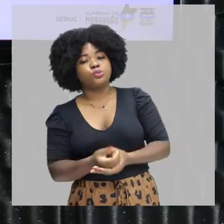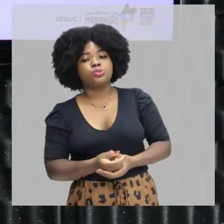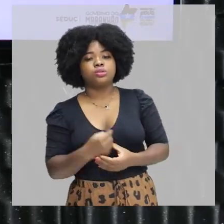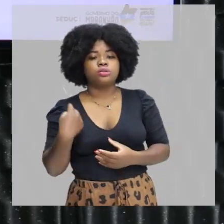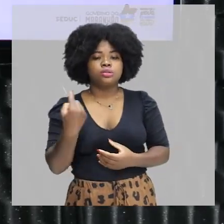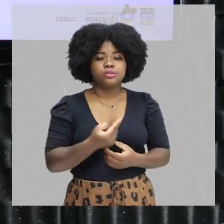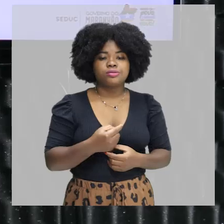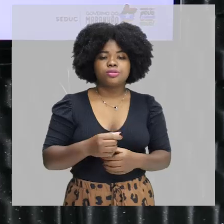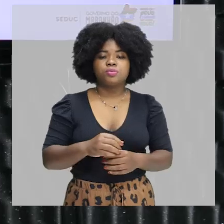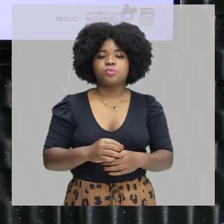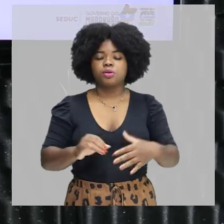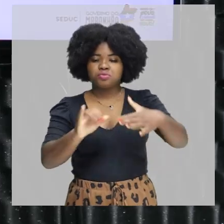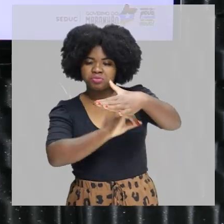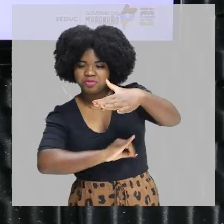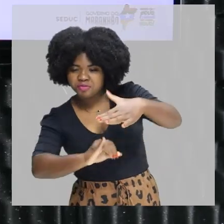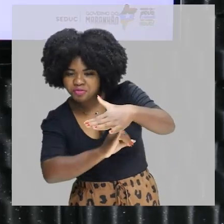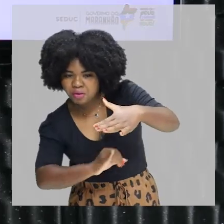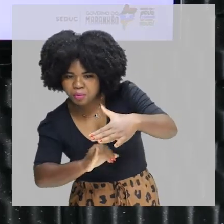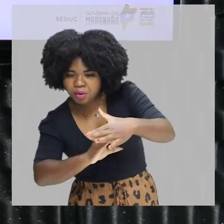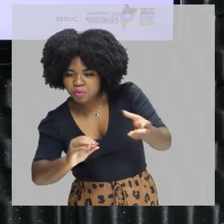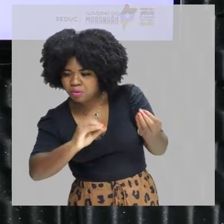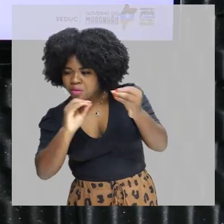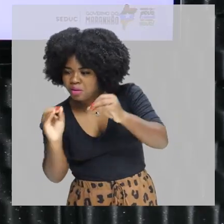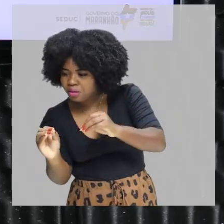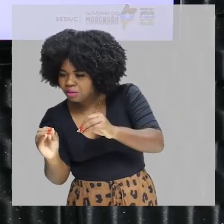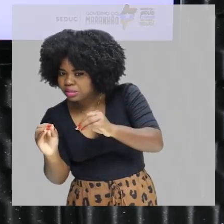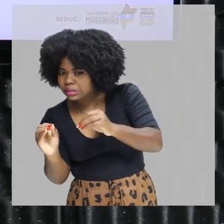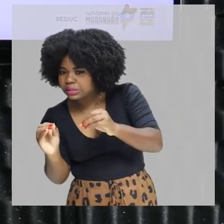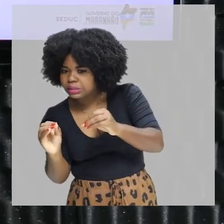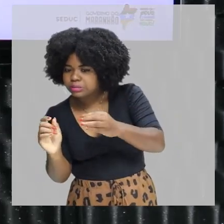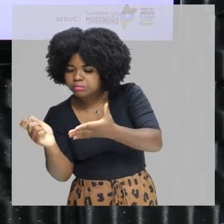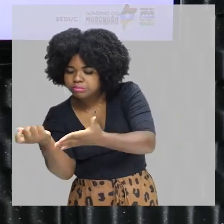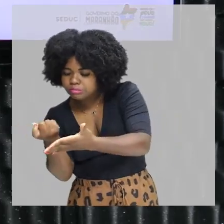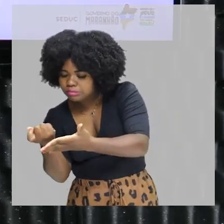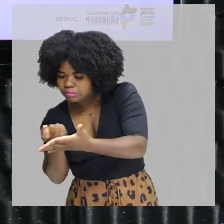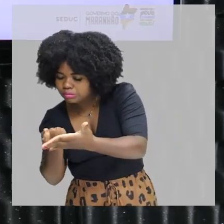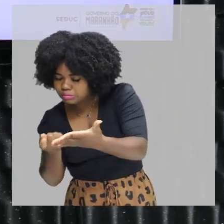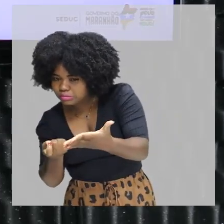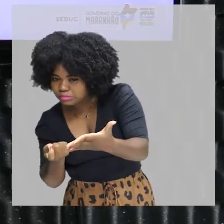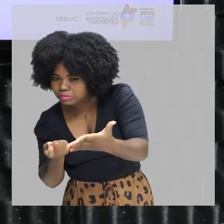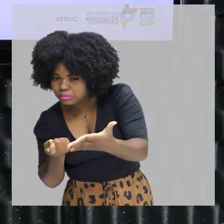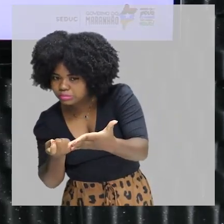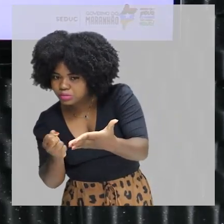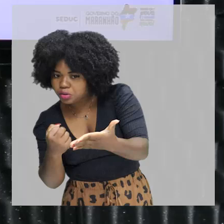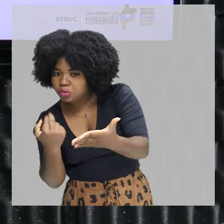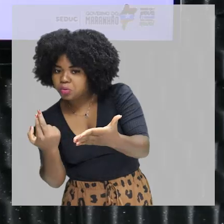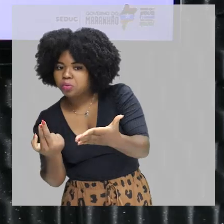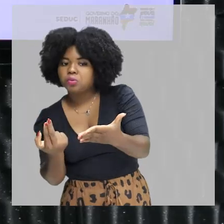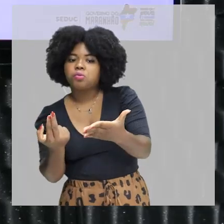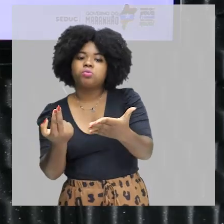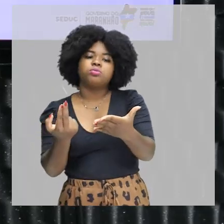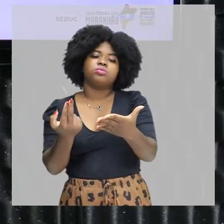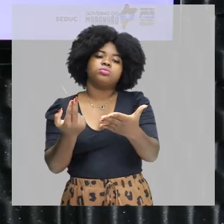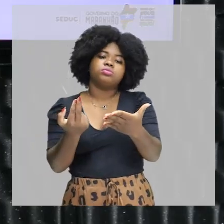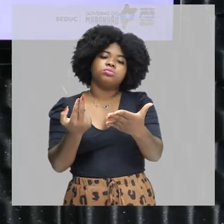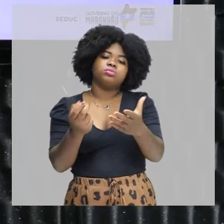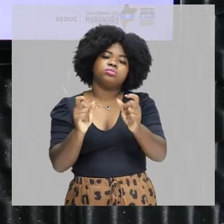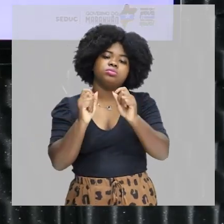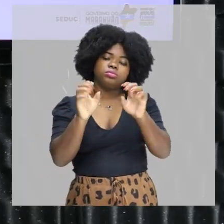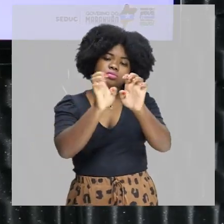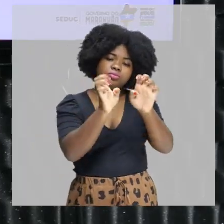da coloquialidade para a forma escrita, né, a forma mais elaborada da